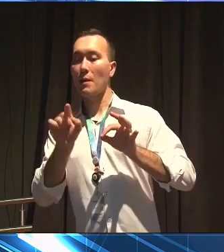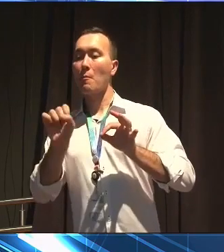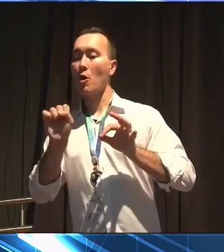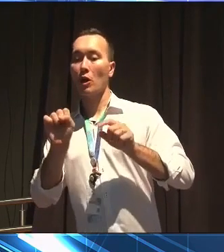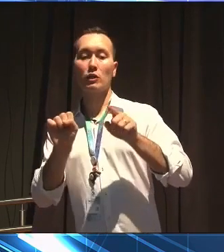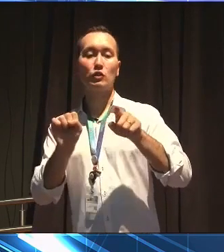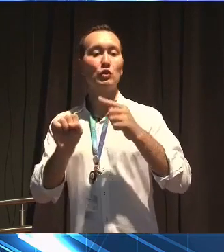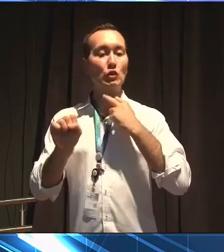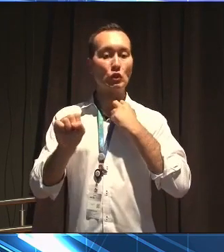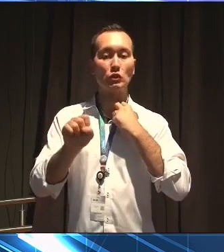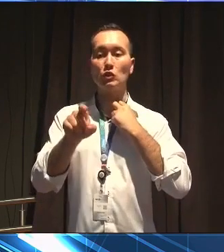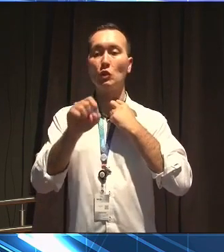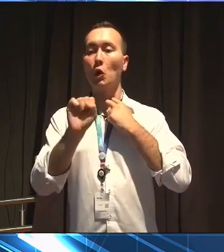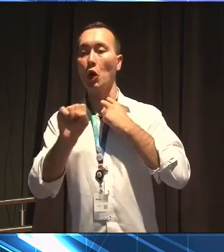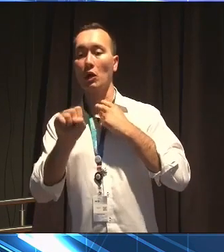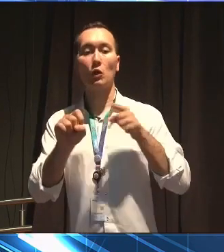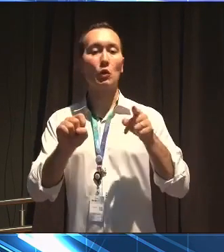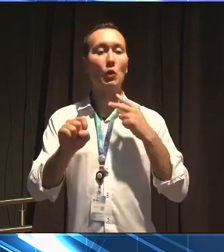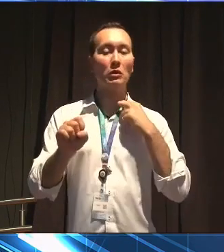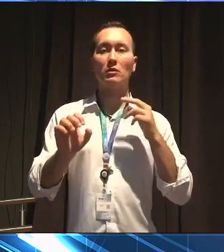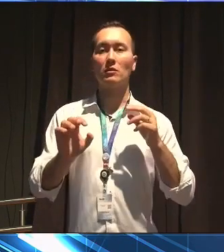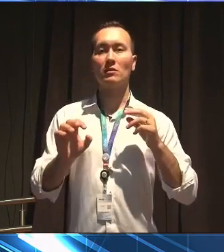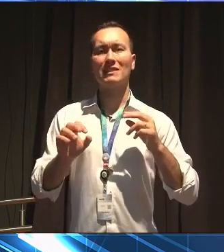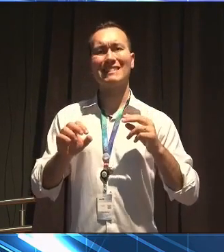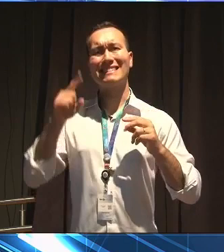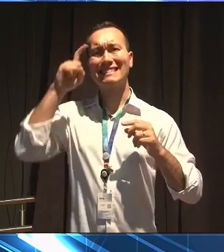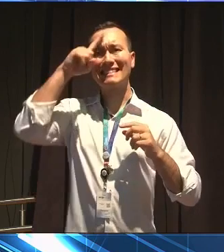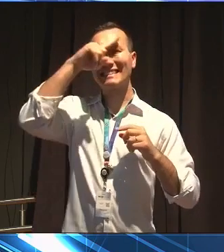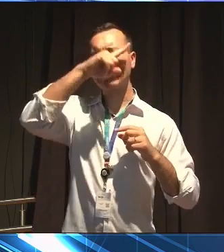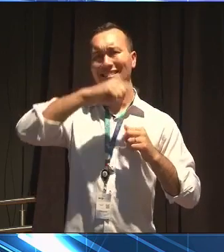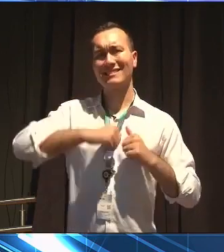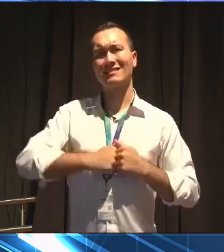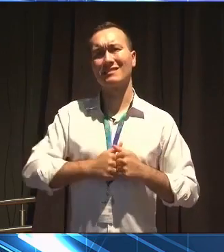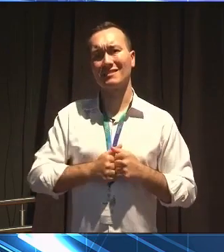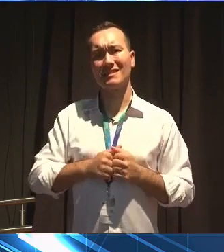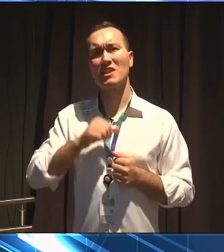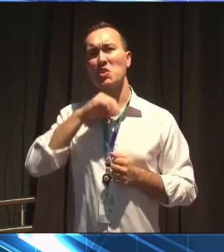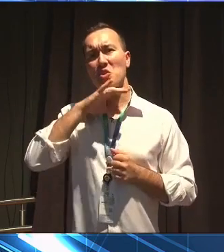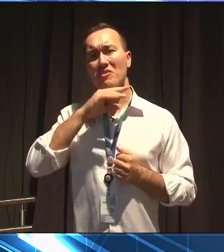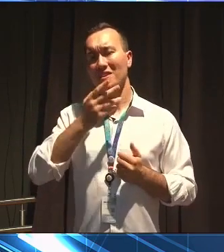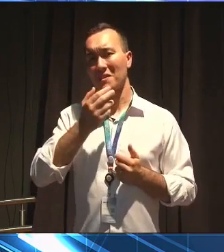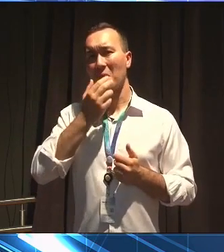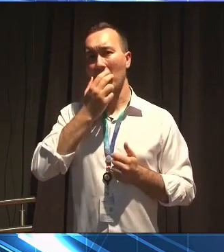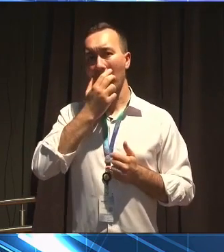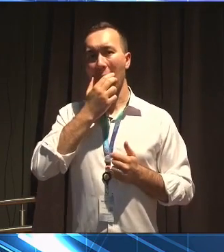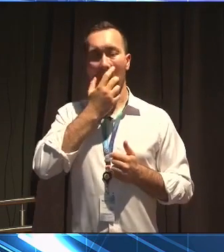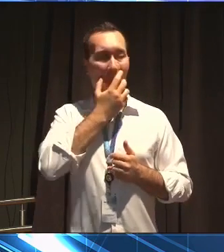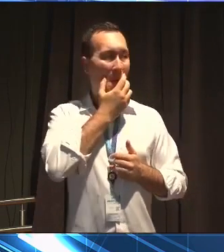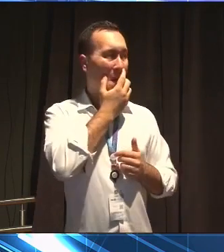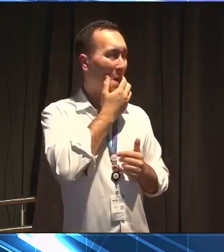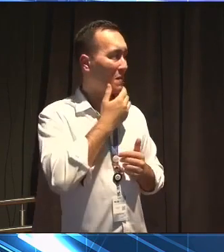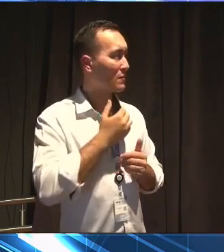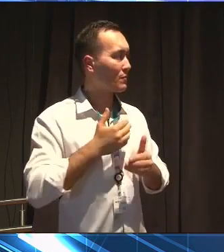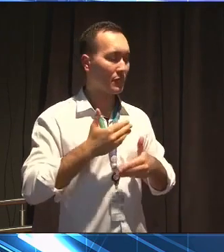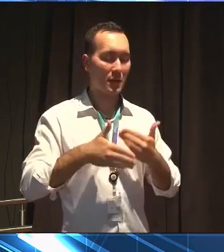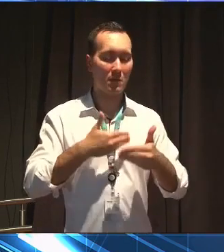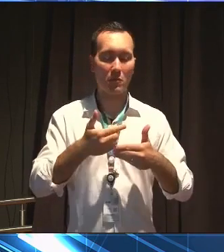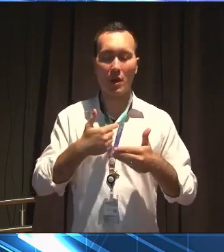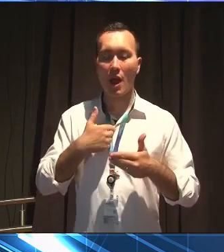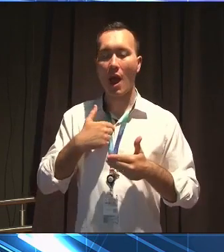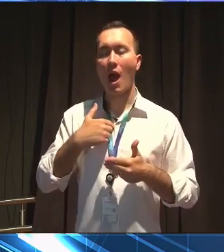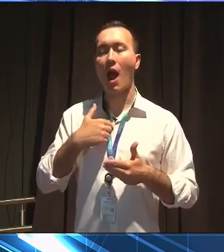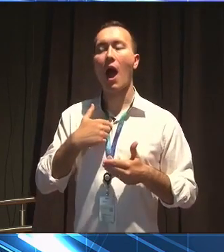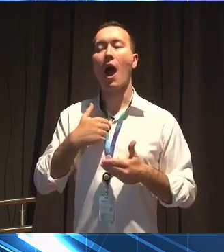exemplo daí do claim-based, ele entra e aí eu começo a olhar para as atribuições do usuário, eu olho para